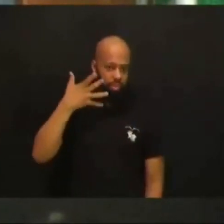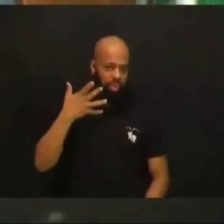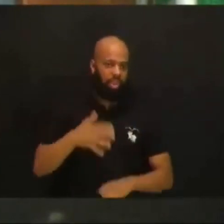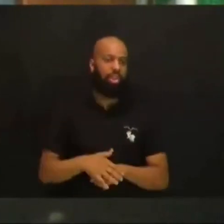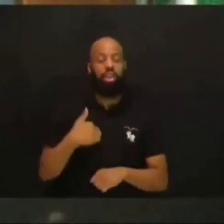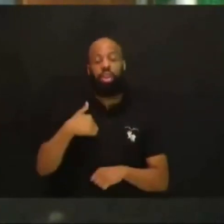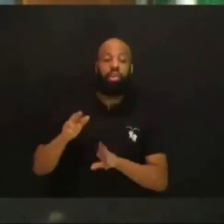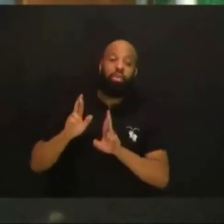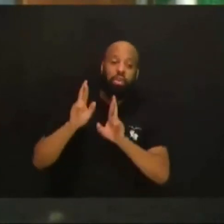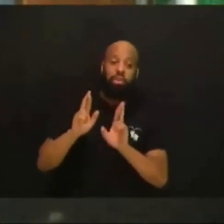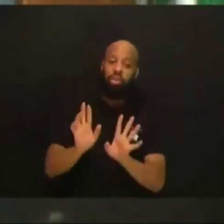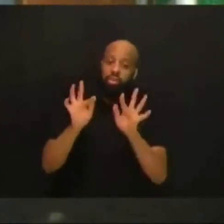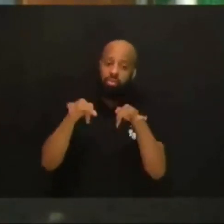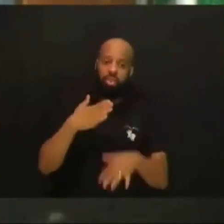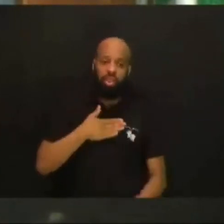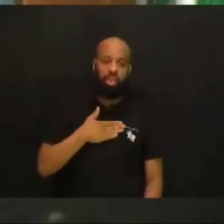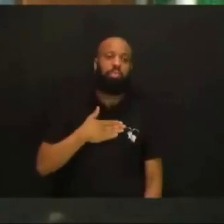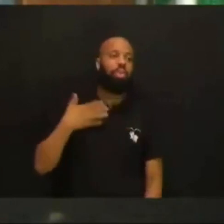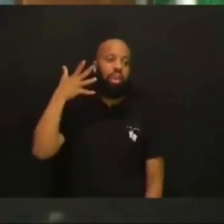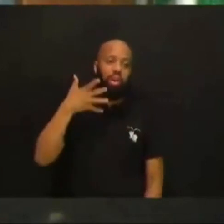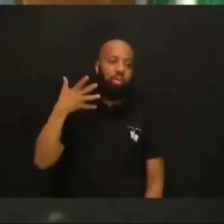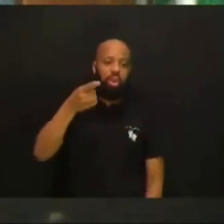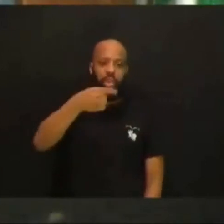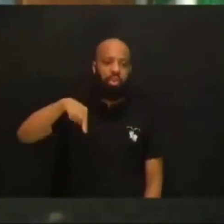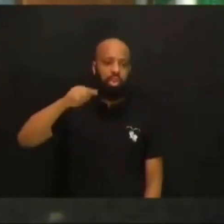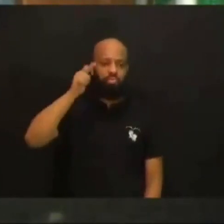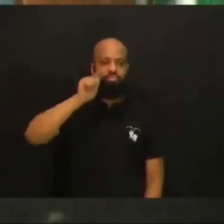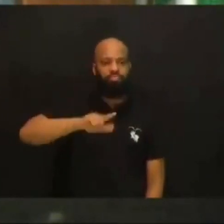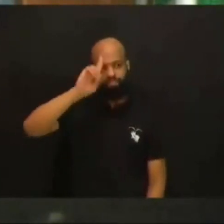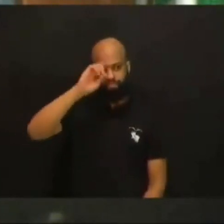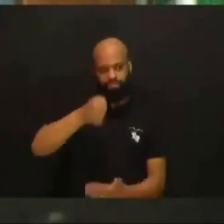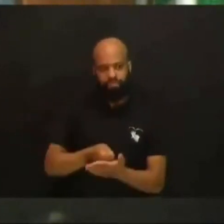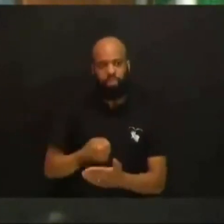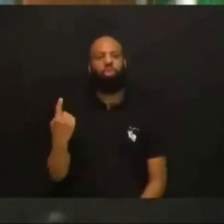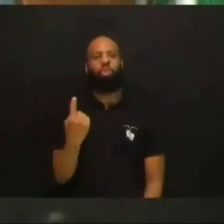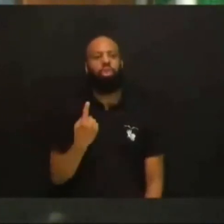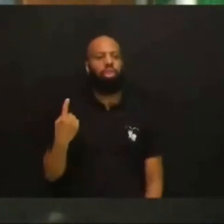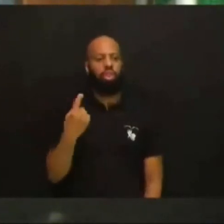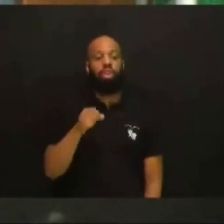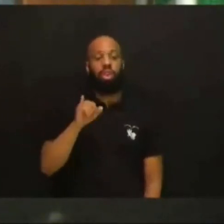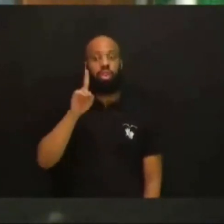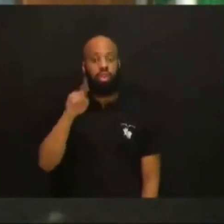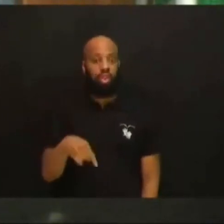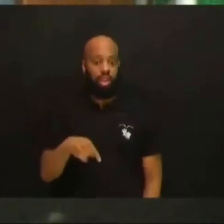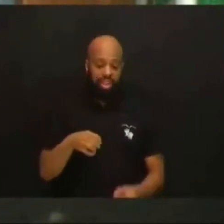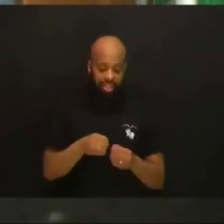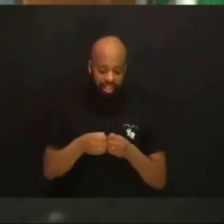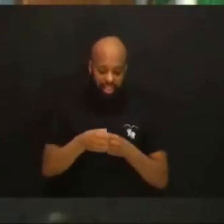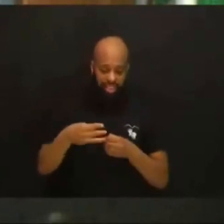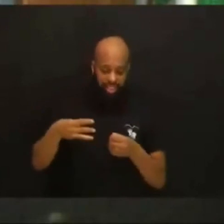espero que, ao final dela, vocês consigam decidir por si só se é um aglomerado de